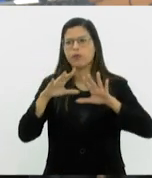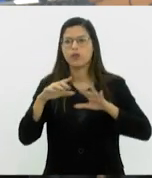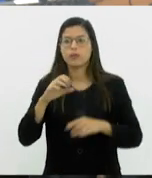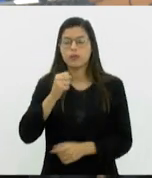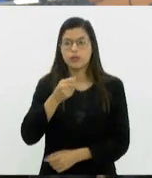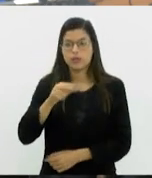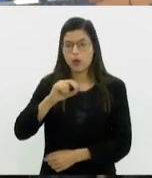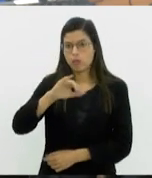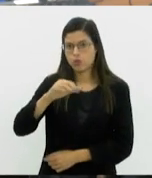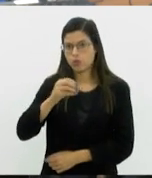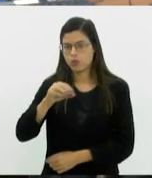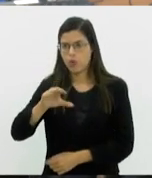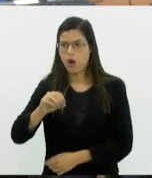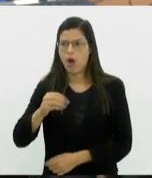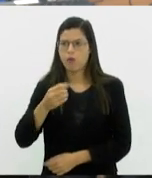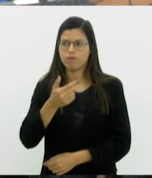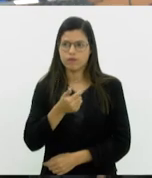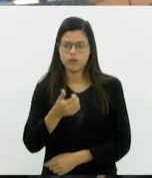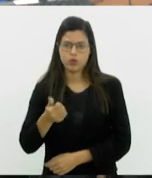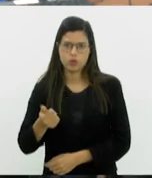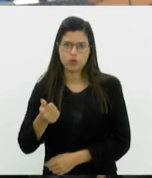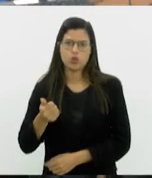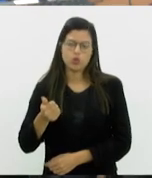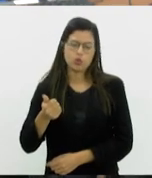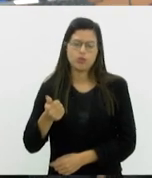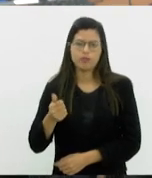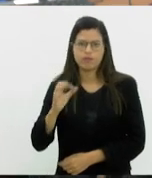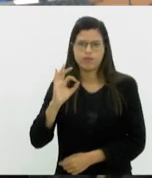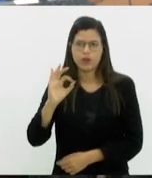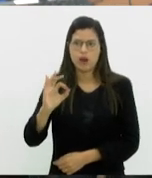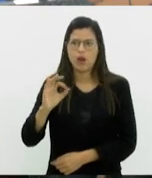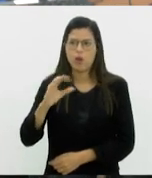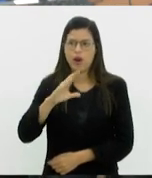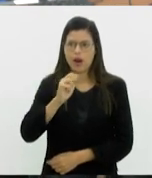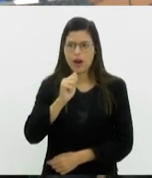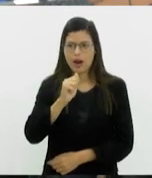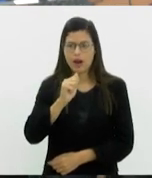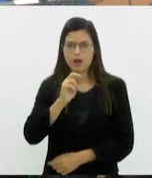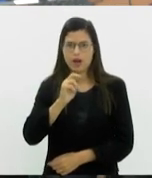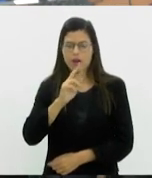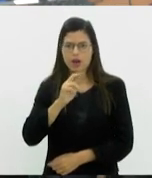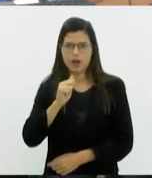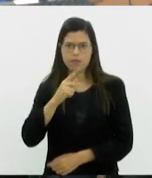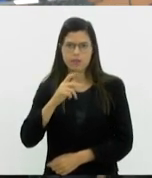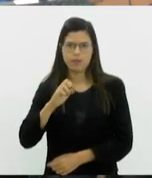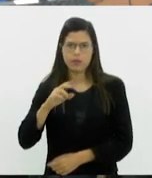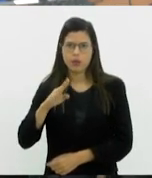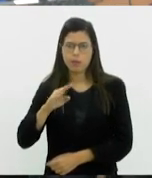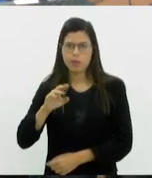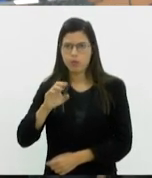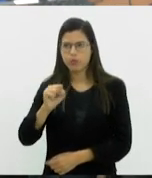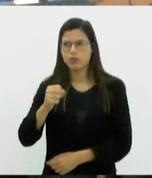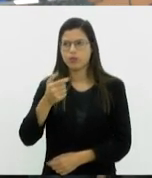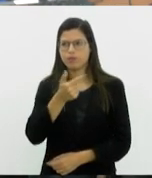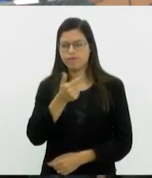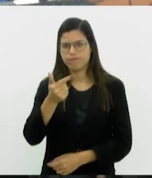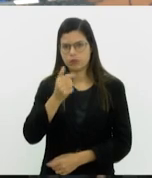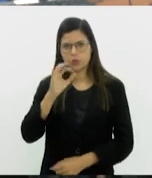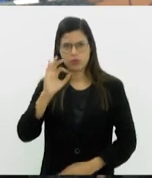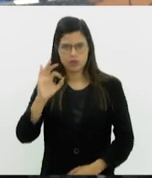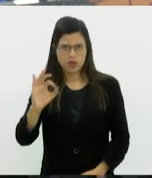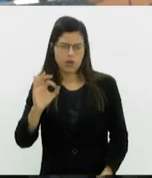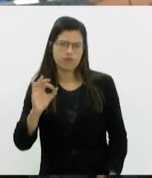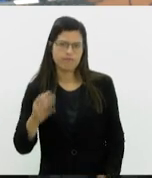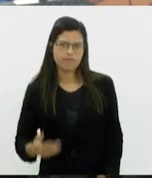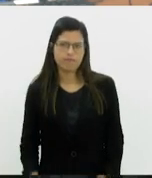São João da Barra, 21 graus, céu limpo. Carapebus, céu limpo, 22 graus. Está aí o tempo aí em